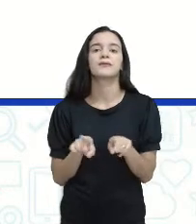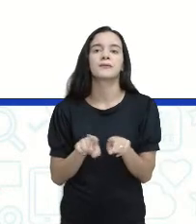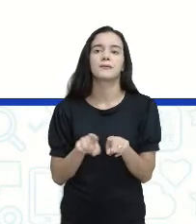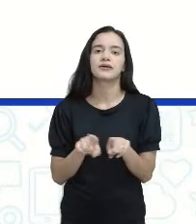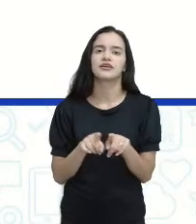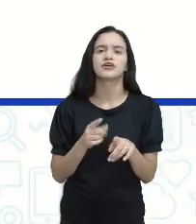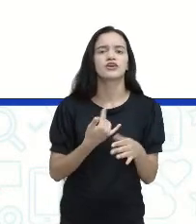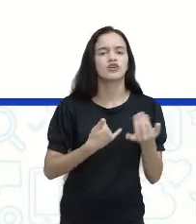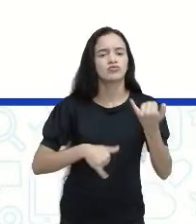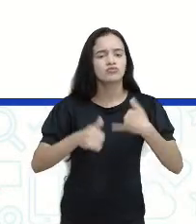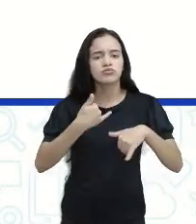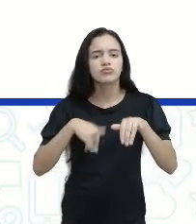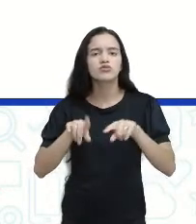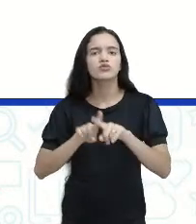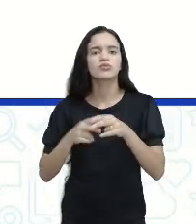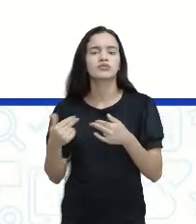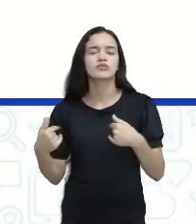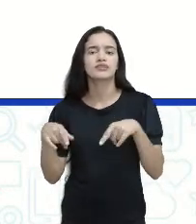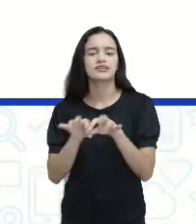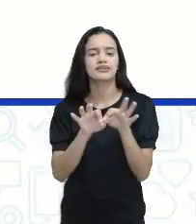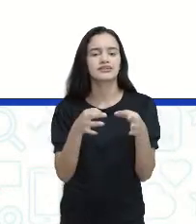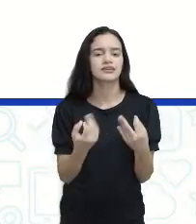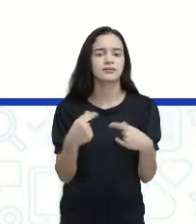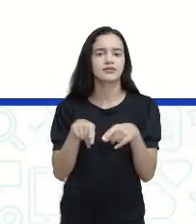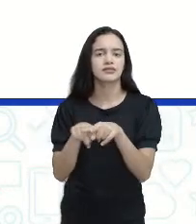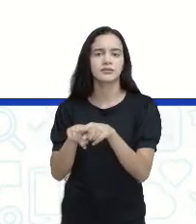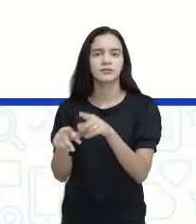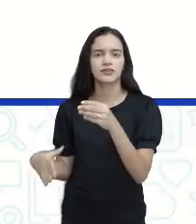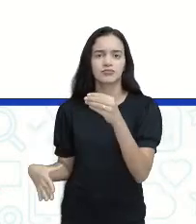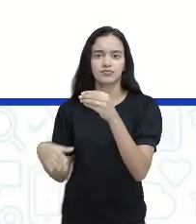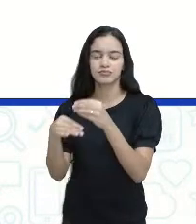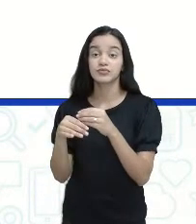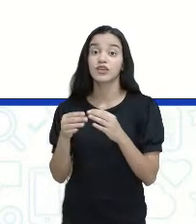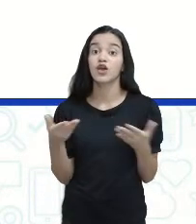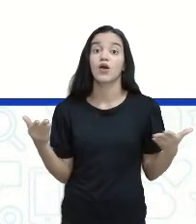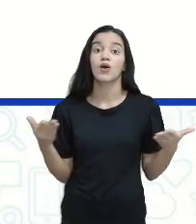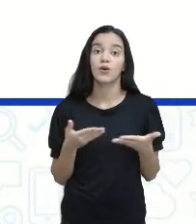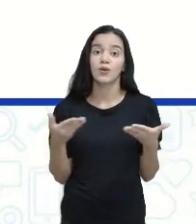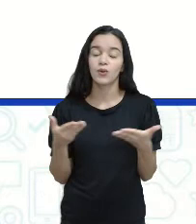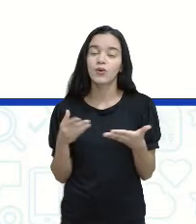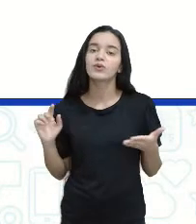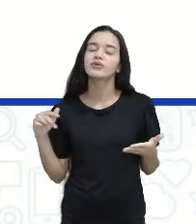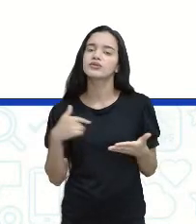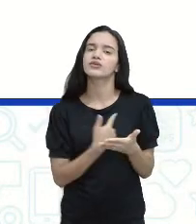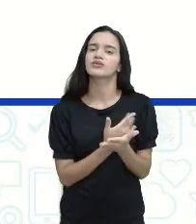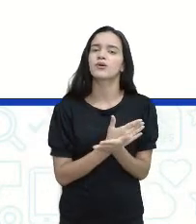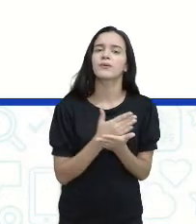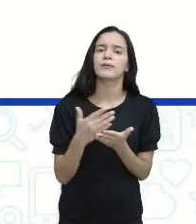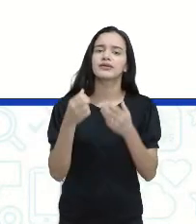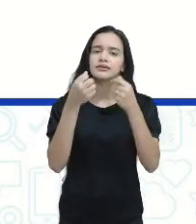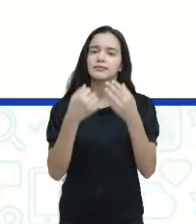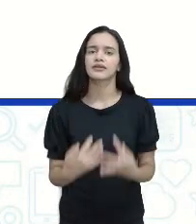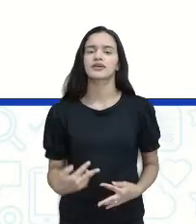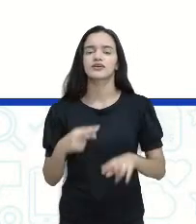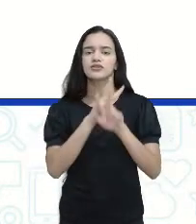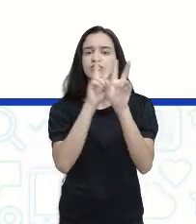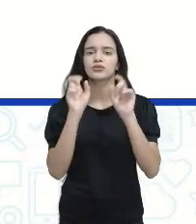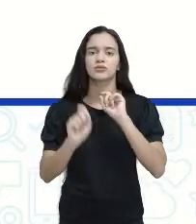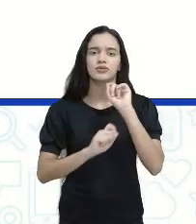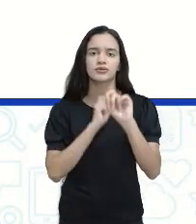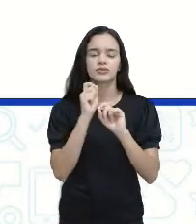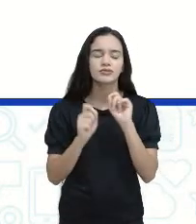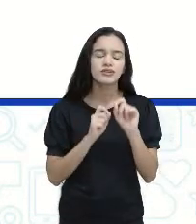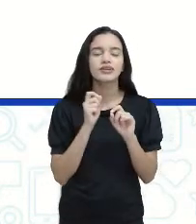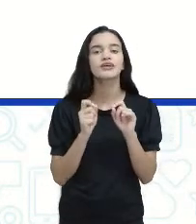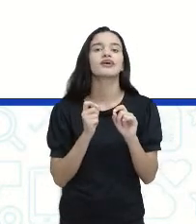substâncias simples e compostas, tá certo? Então, hoje a gente já começa falando aqui de elemento químico só para